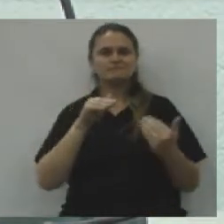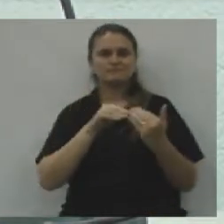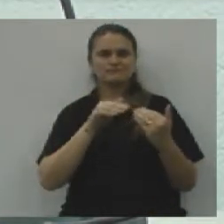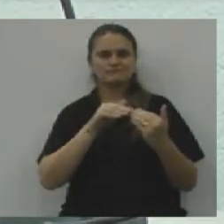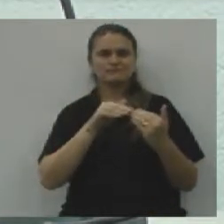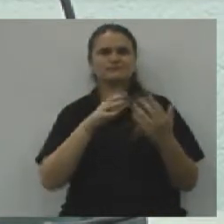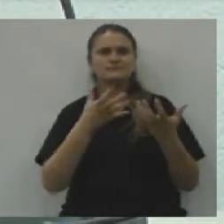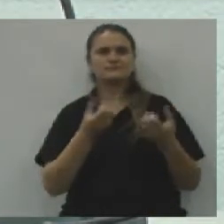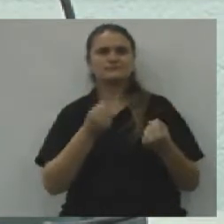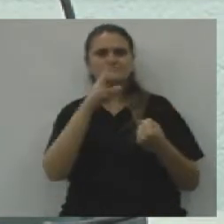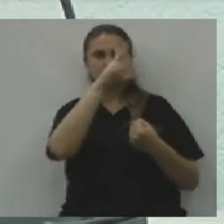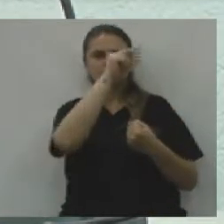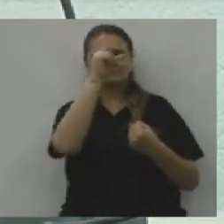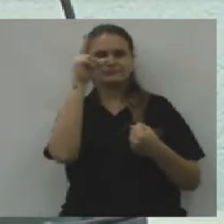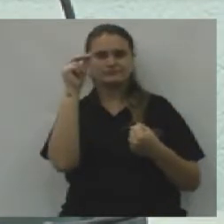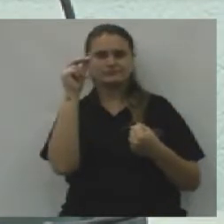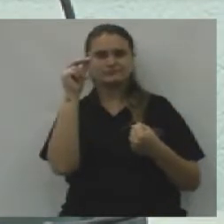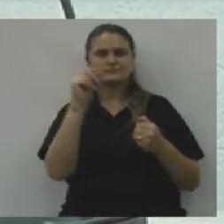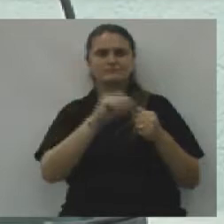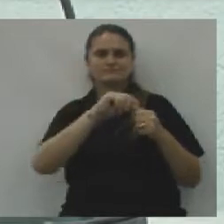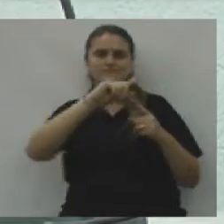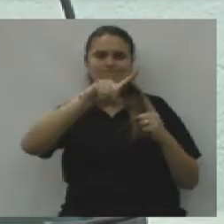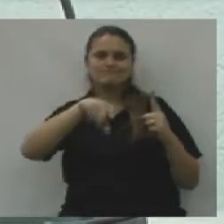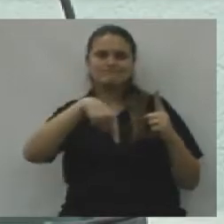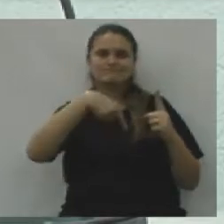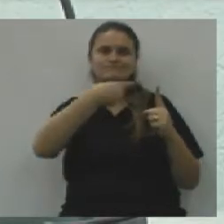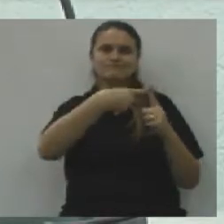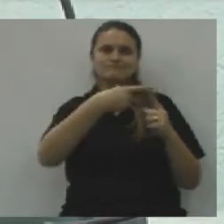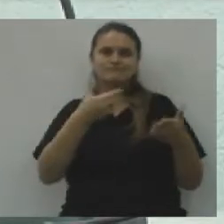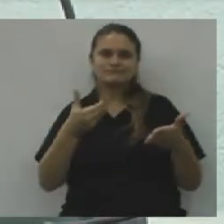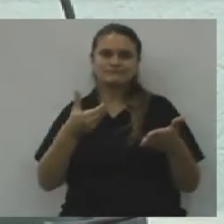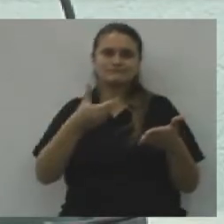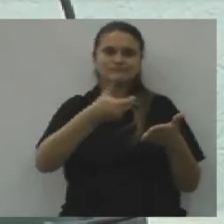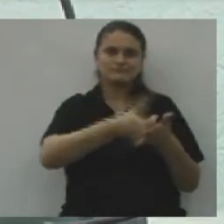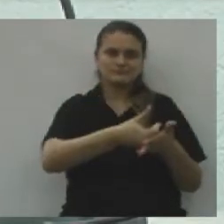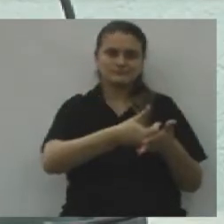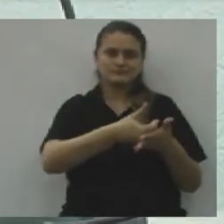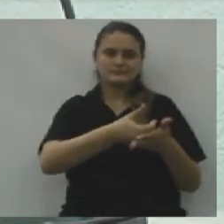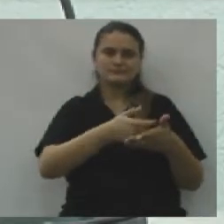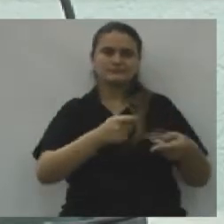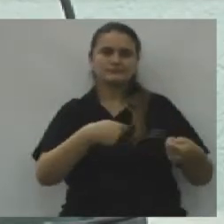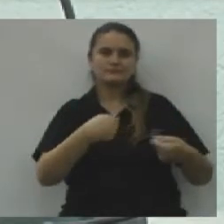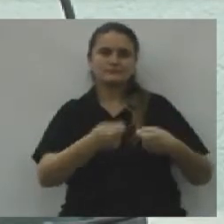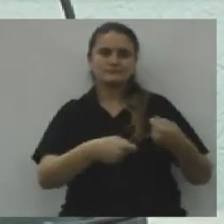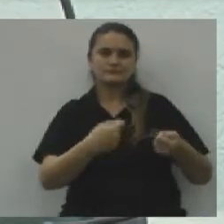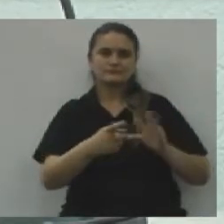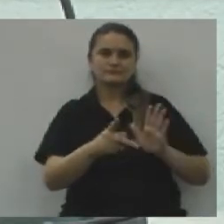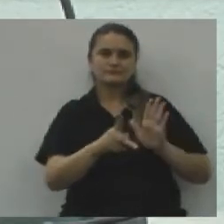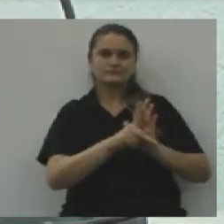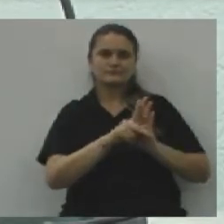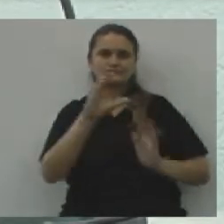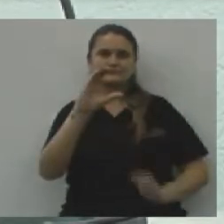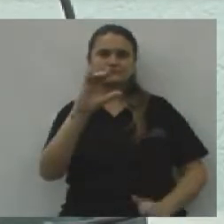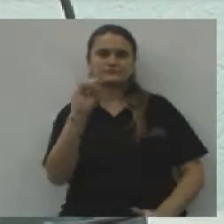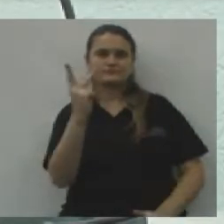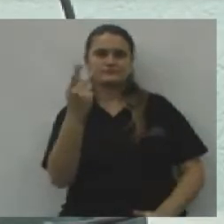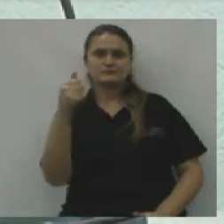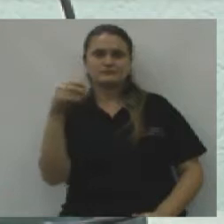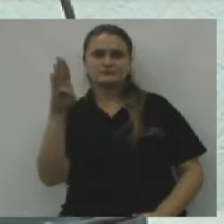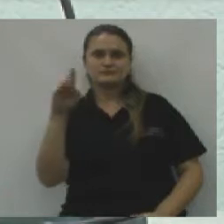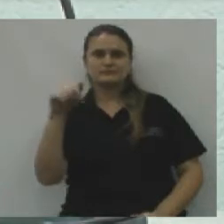Executivo Municipal a efetuar a abertura de crédito adicional suplementar no orçamento próprio da SEAB